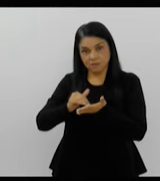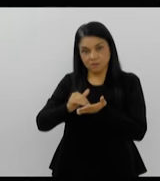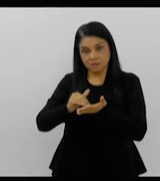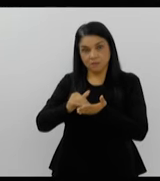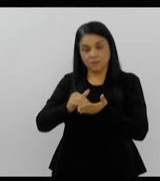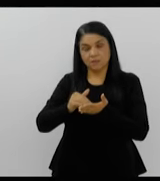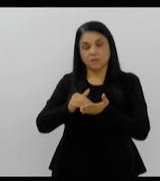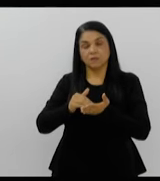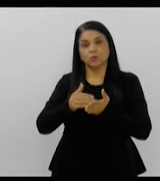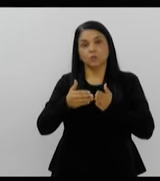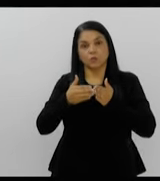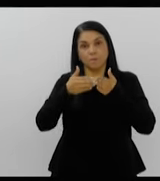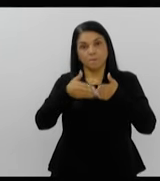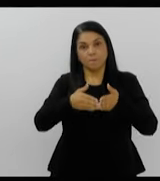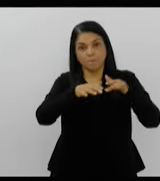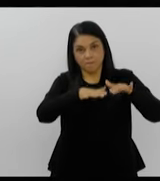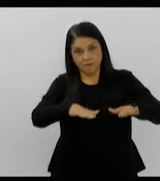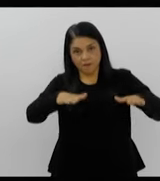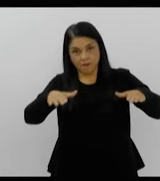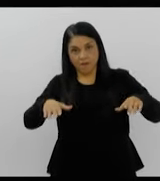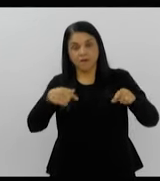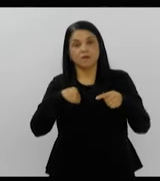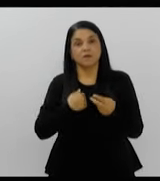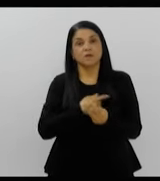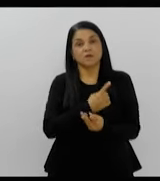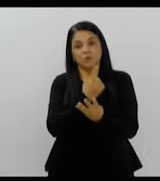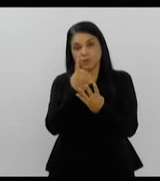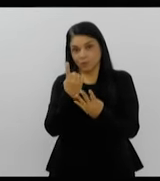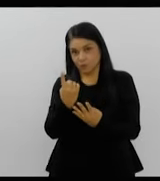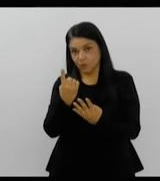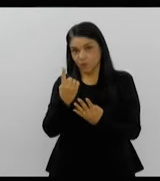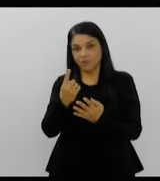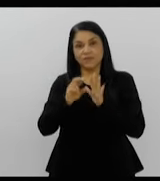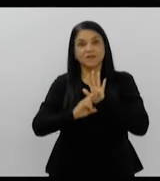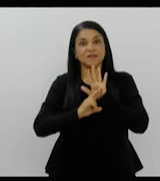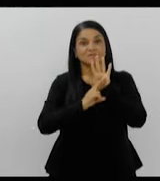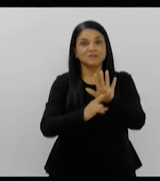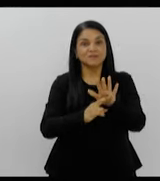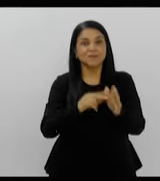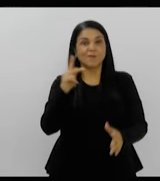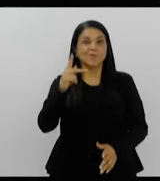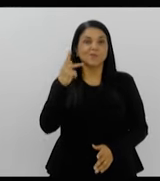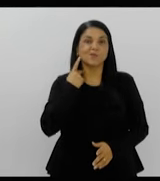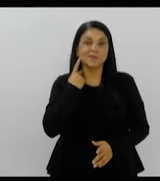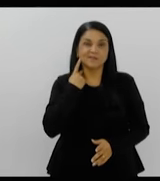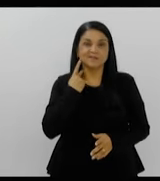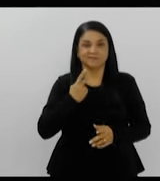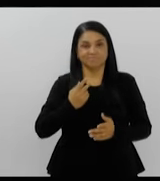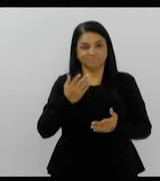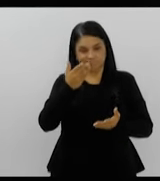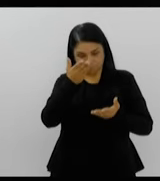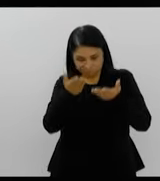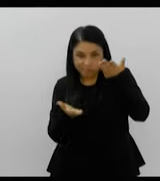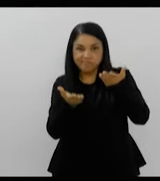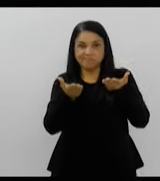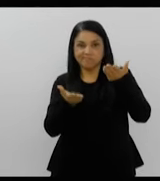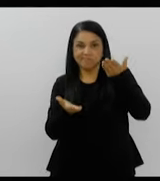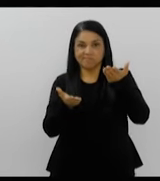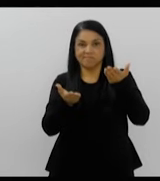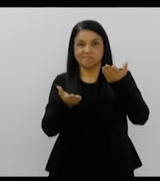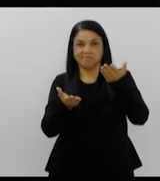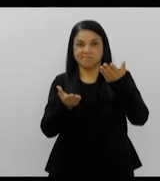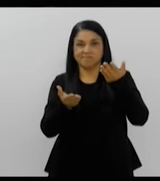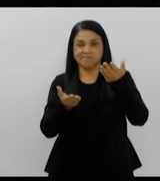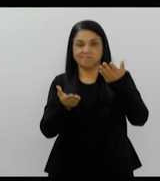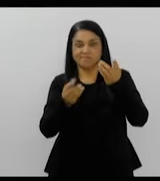Mar e 1 representante da Procuradoria. Já é um desequilíbrio muito grande de versões